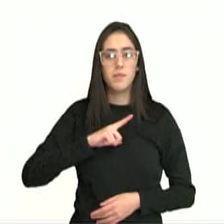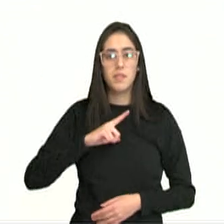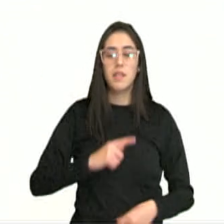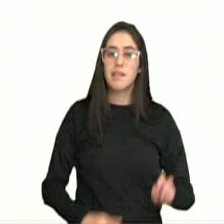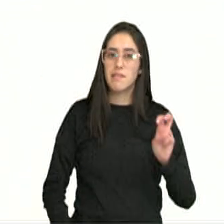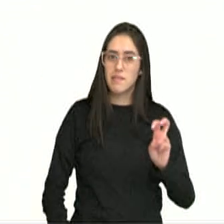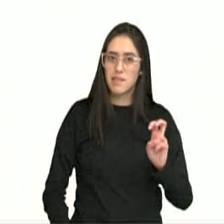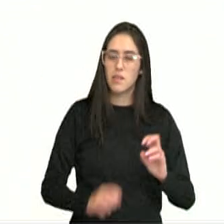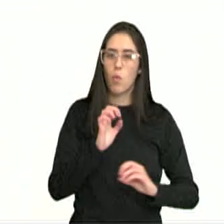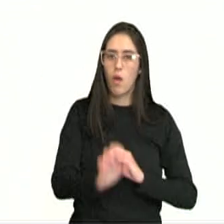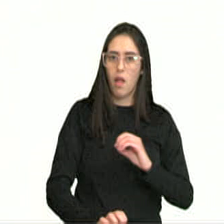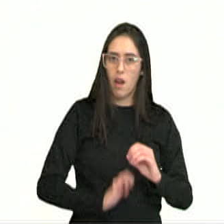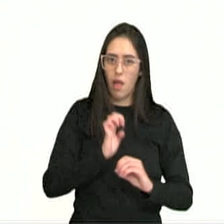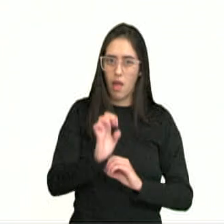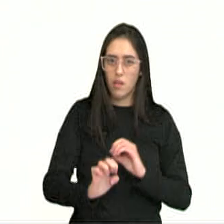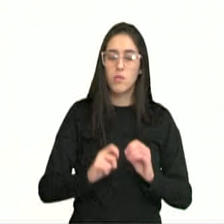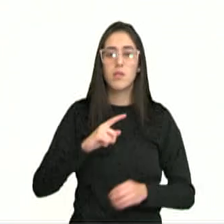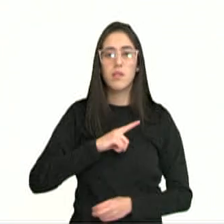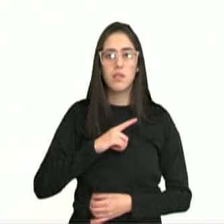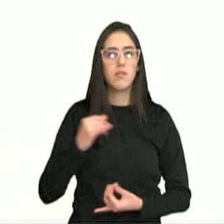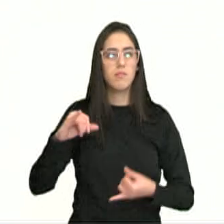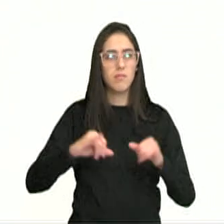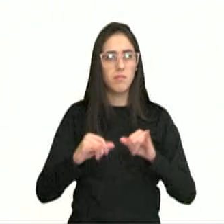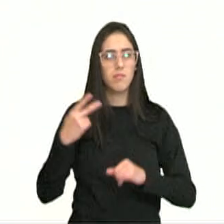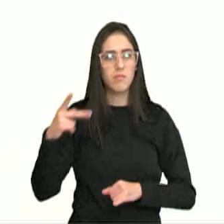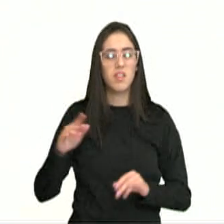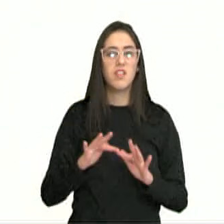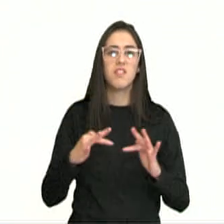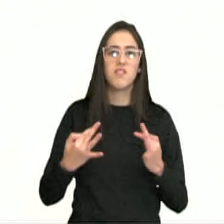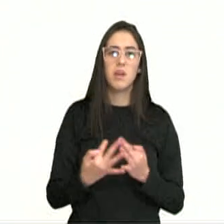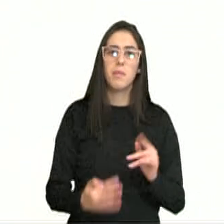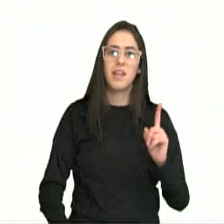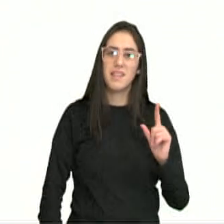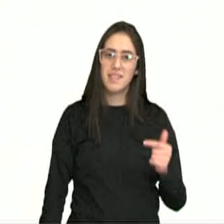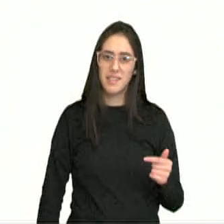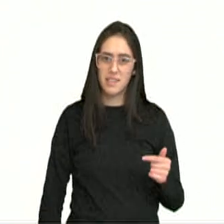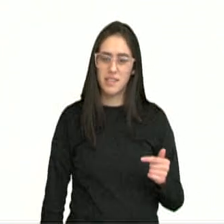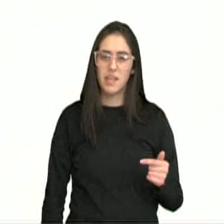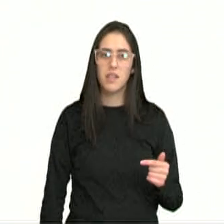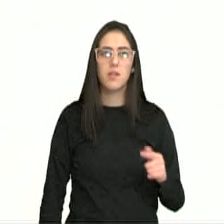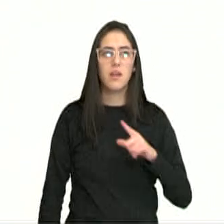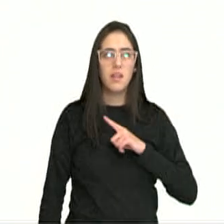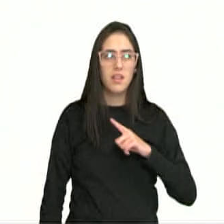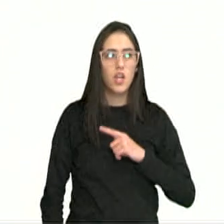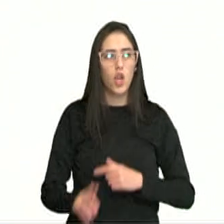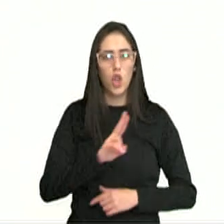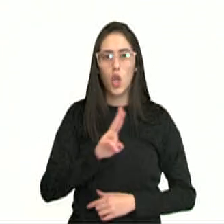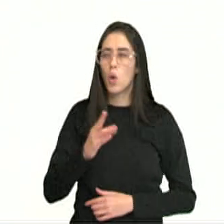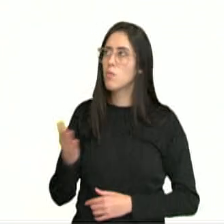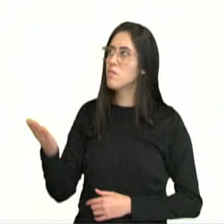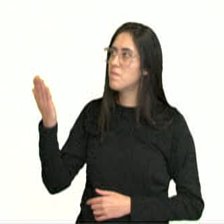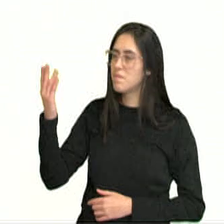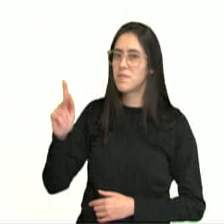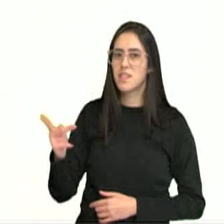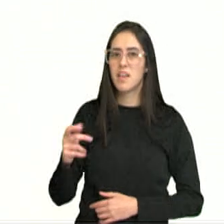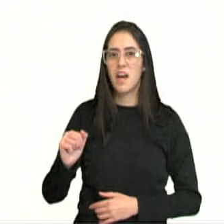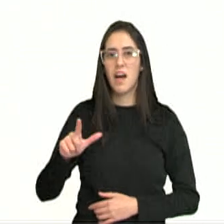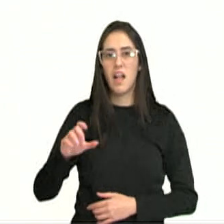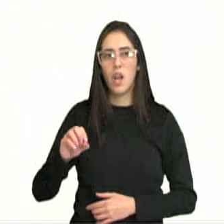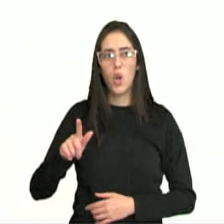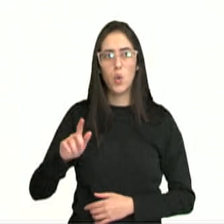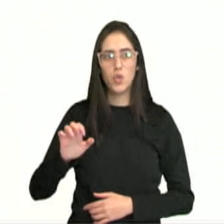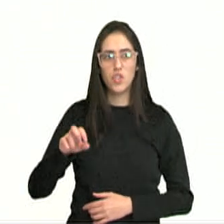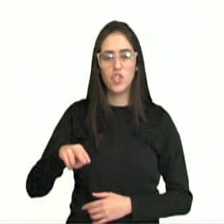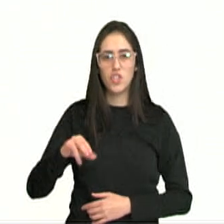subnível P, temos o elemento químico da família 17, que chamamos de halogênios. Sendo assim, ele está no